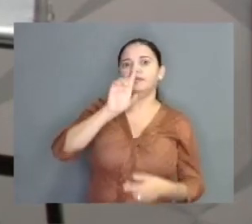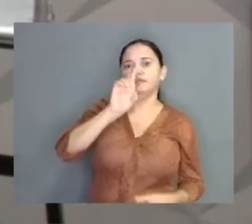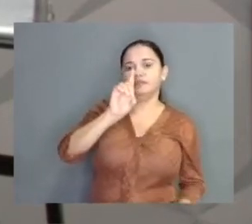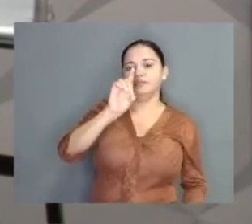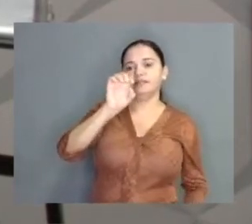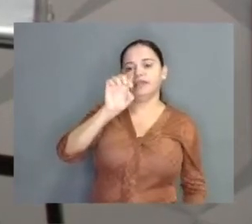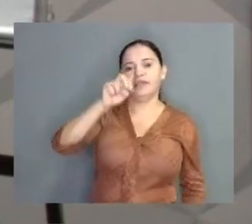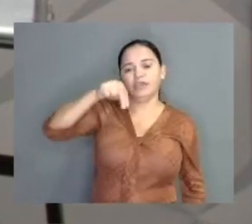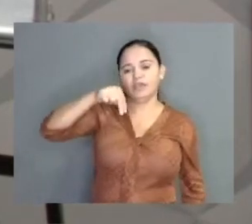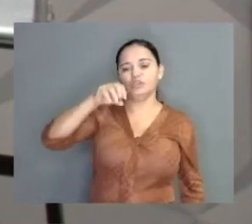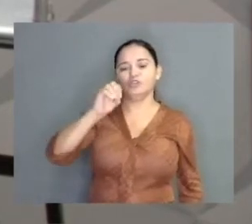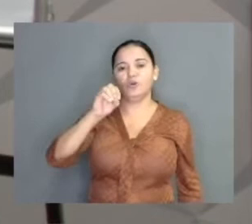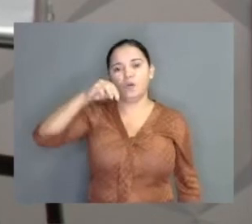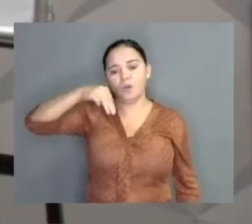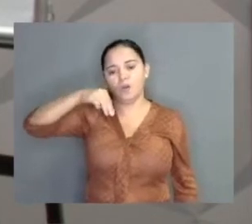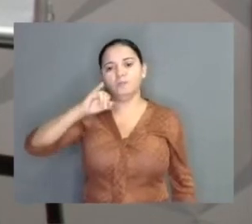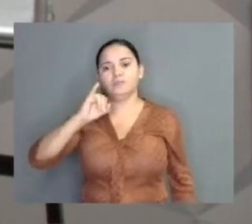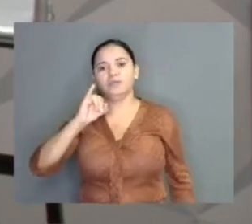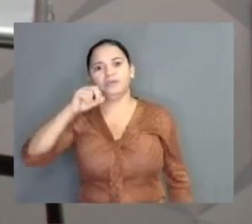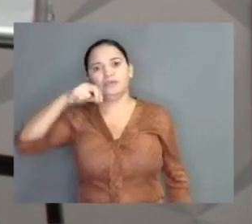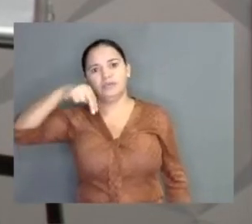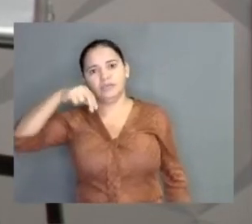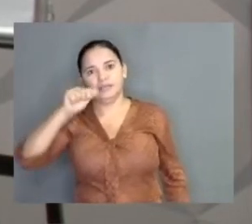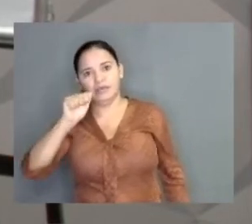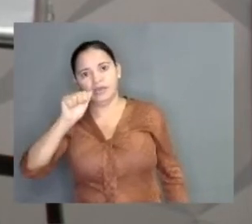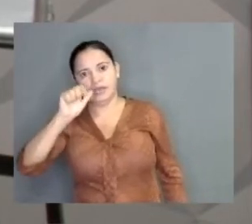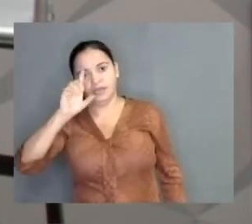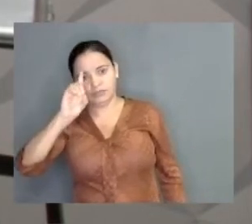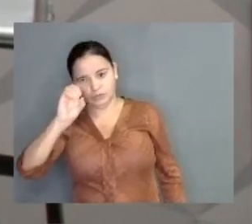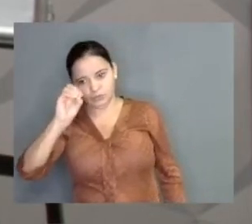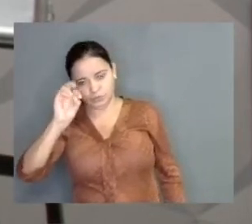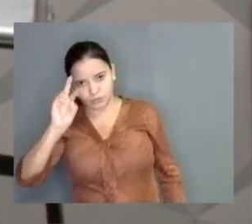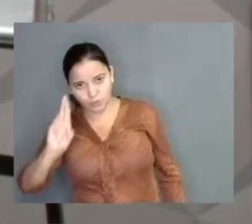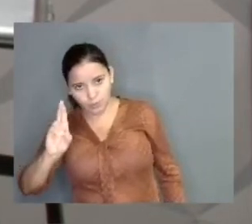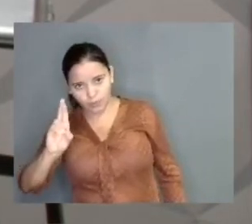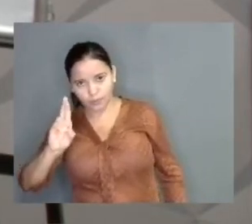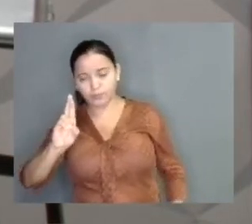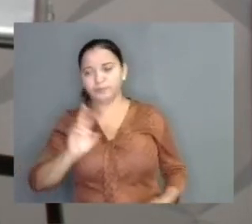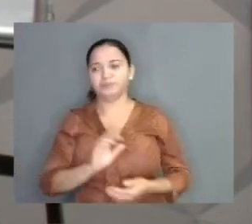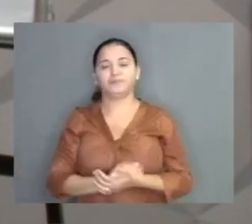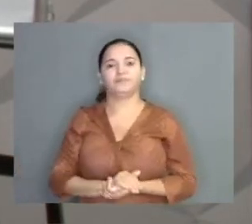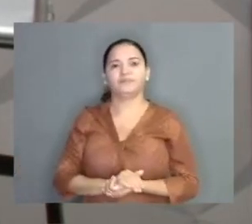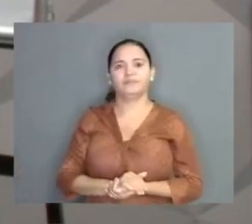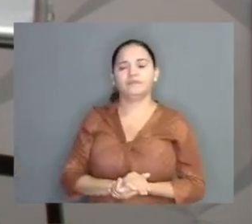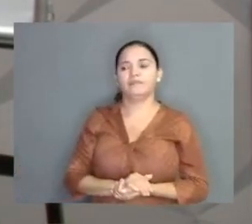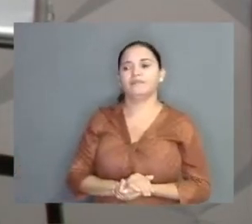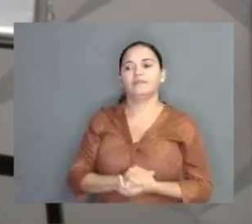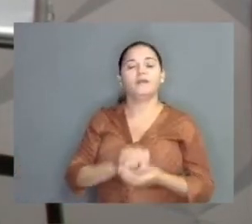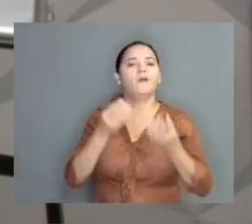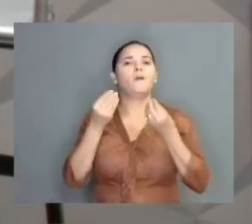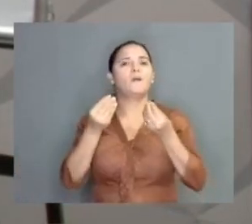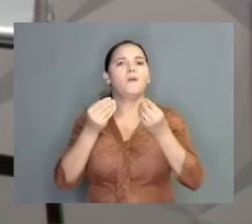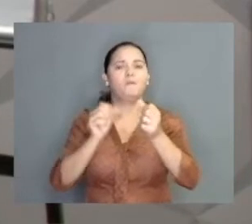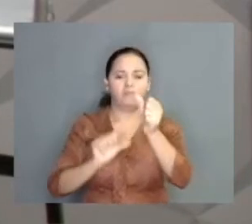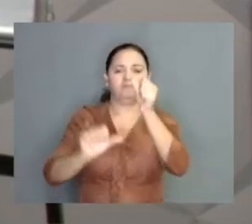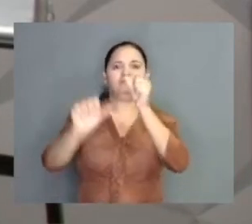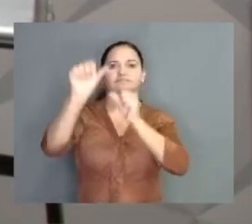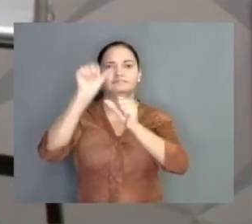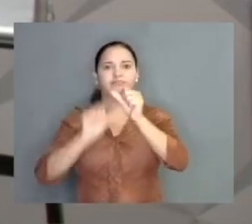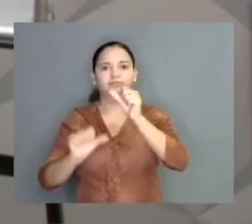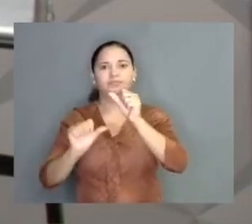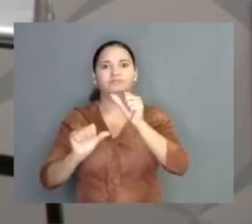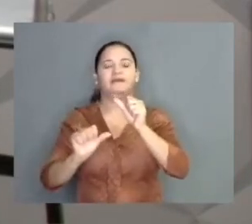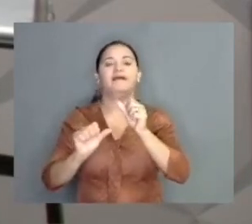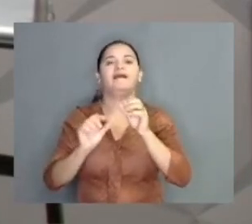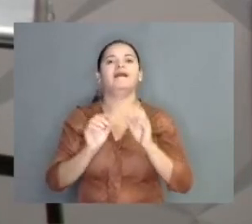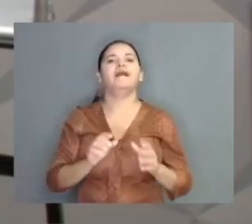inverte. 2 sobre 3 vira 3 sobre 2. Quem paga o preço da inversão? O